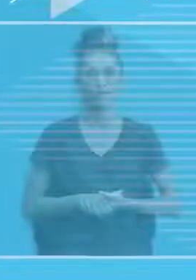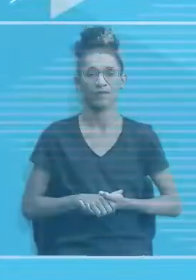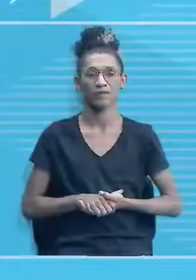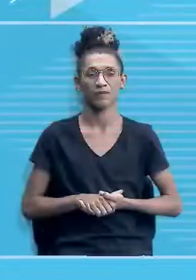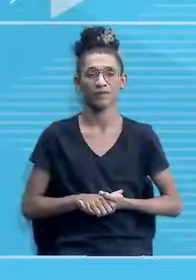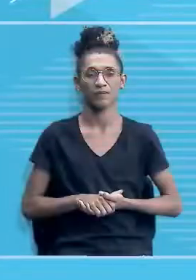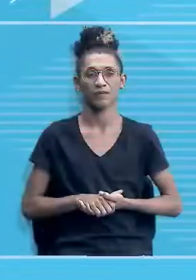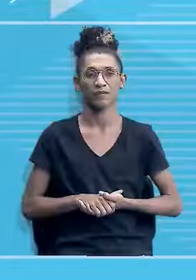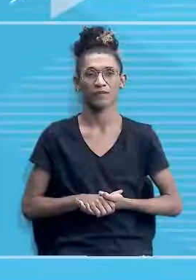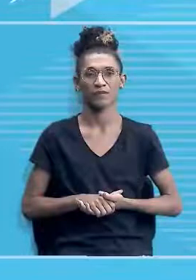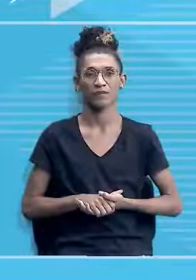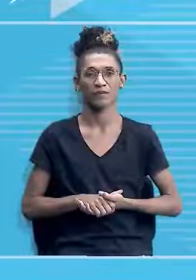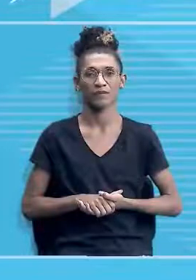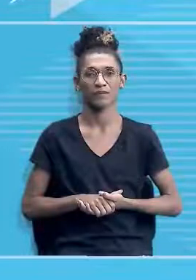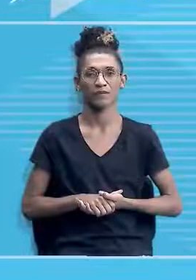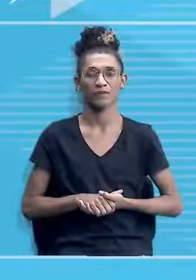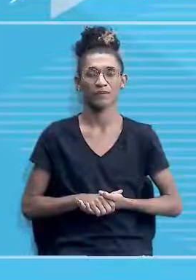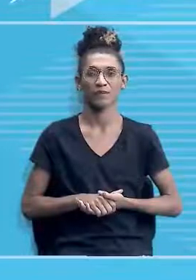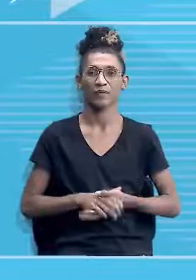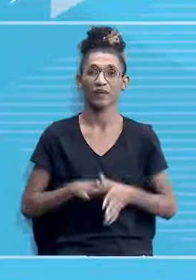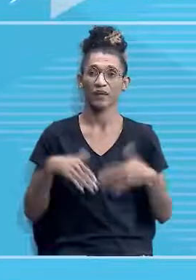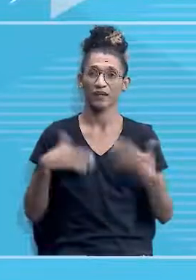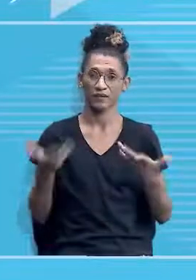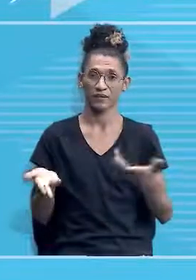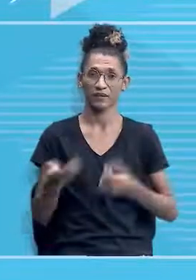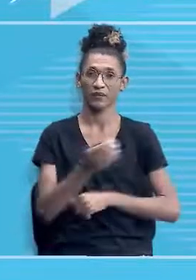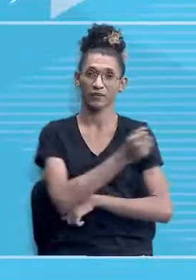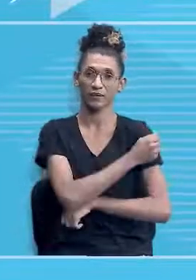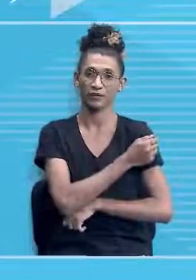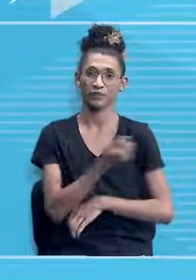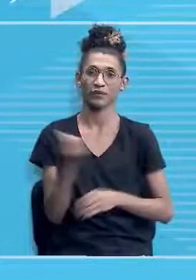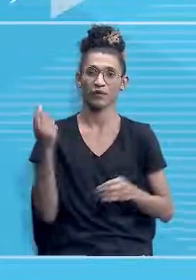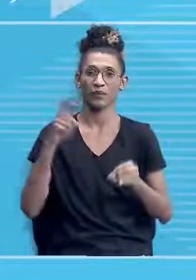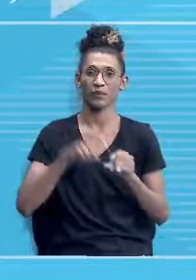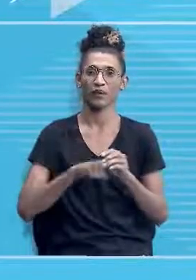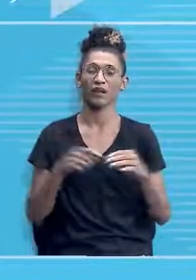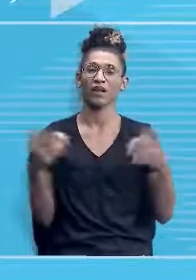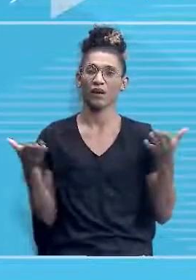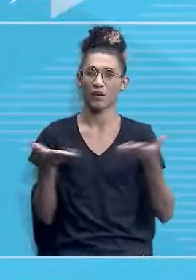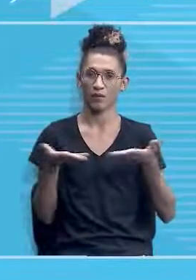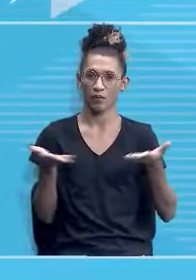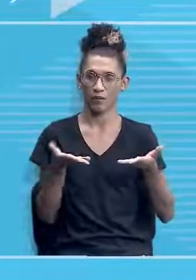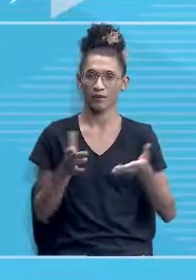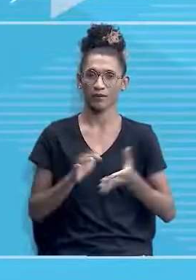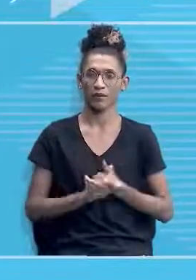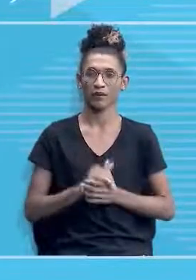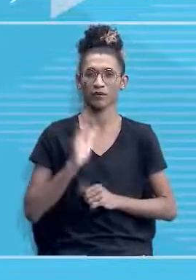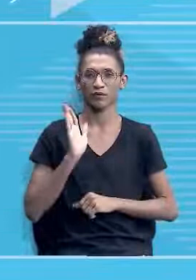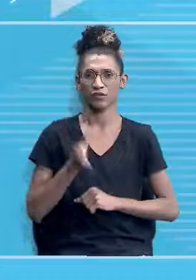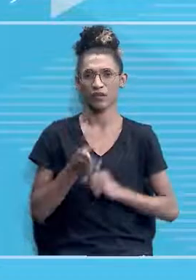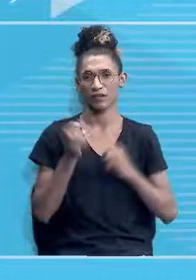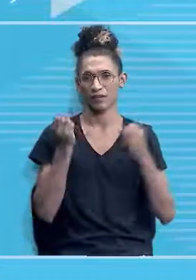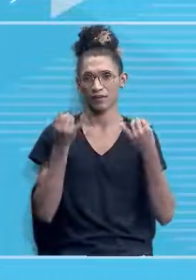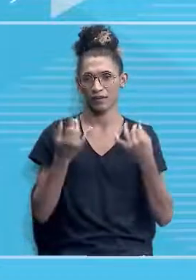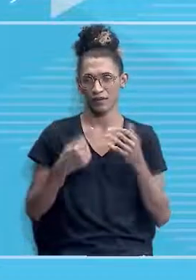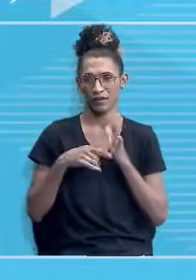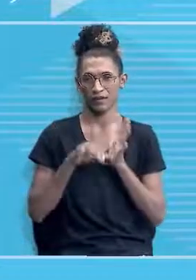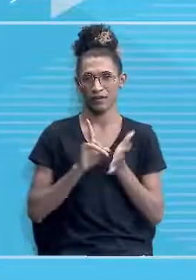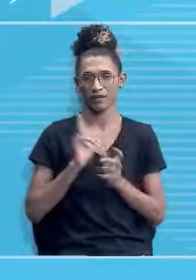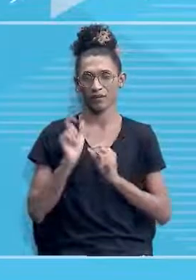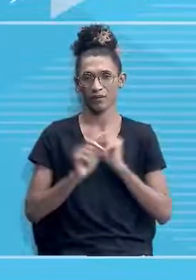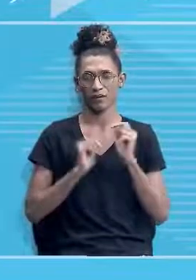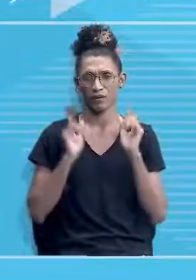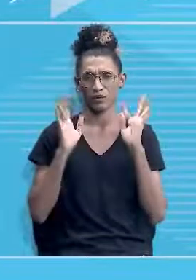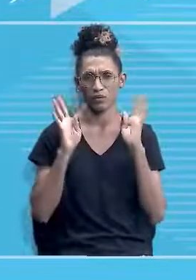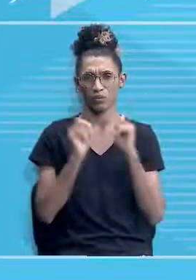Ah pois muito bem pessoal voltamos aí ó e como eu já falei até separadamente né dentro de